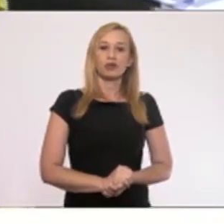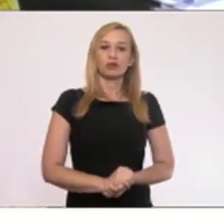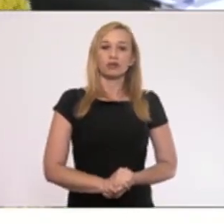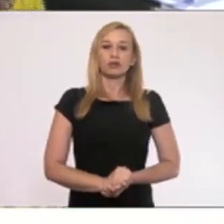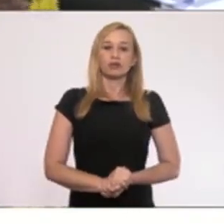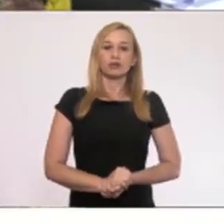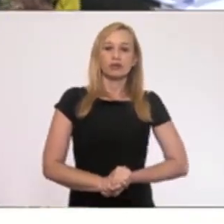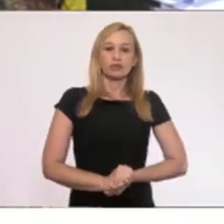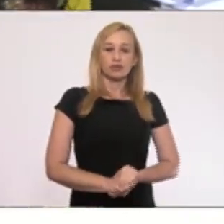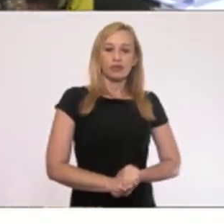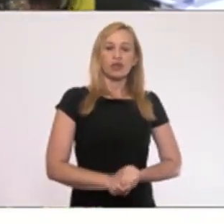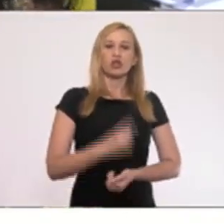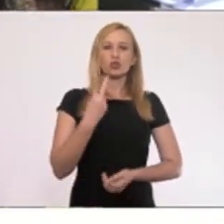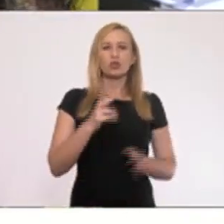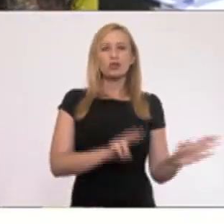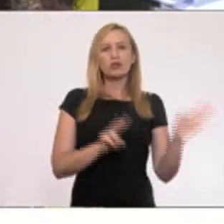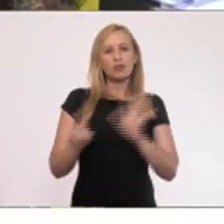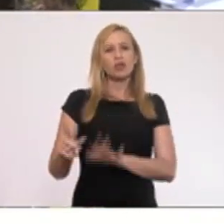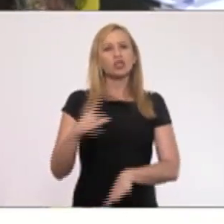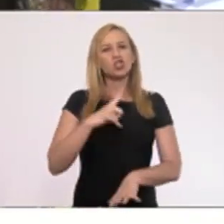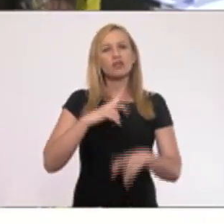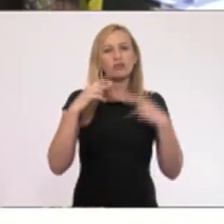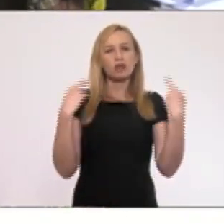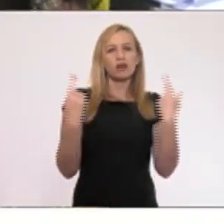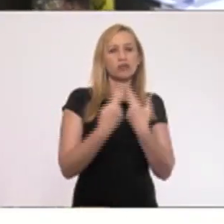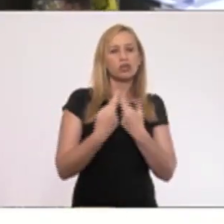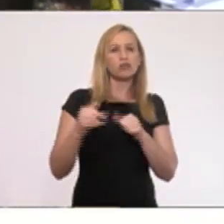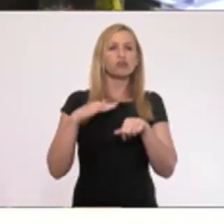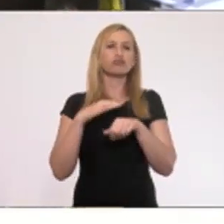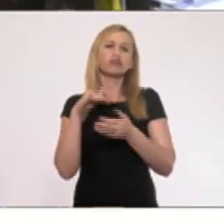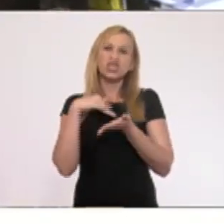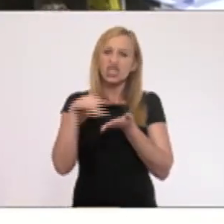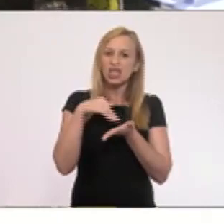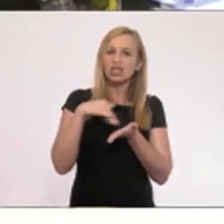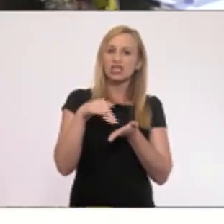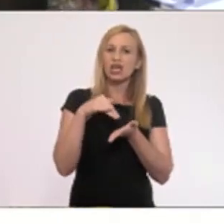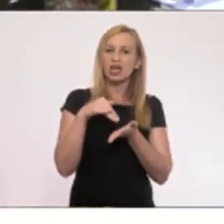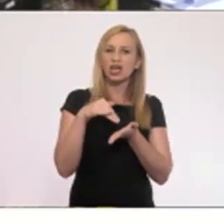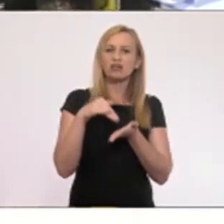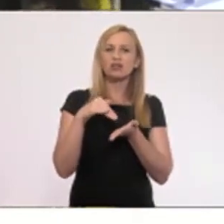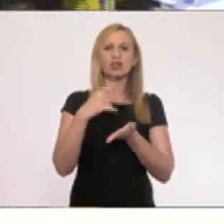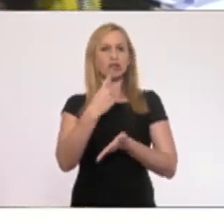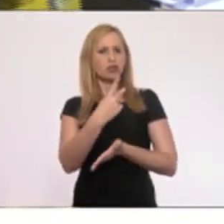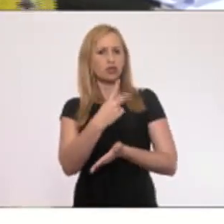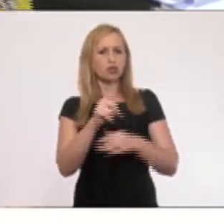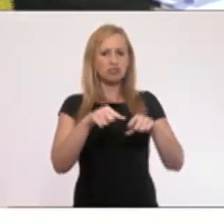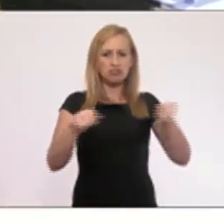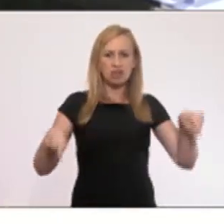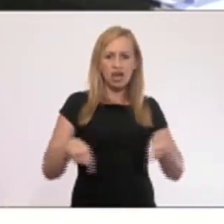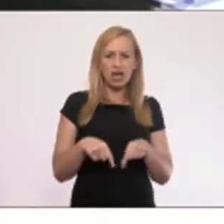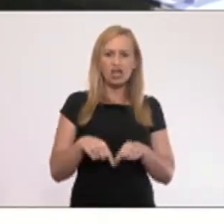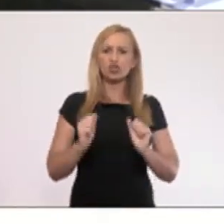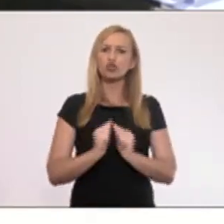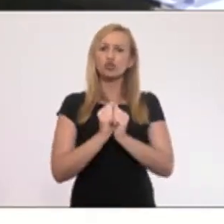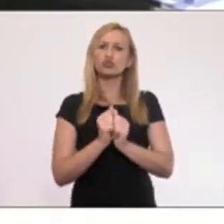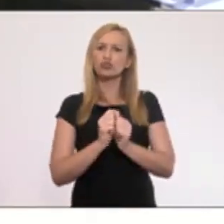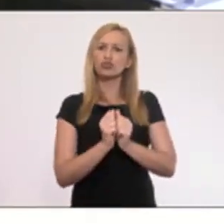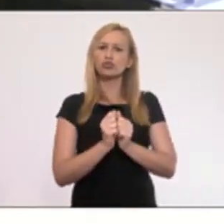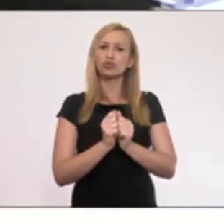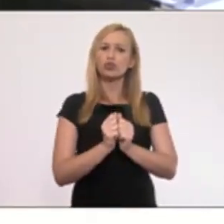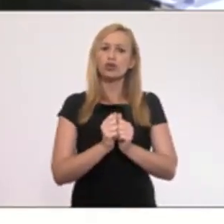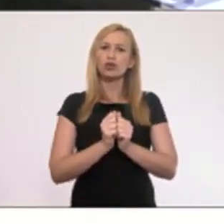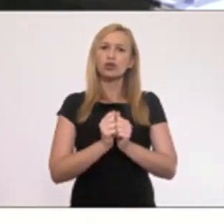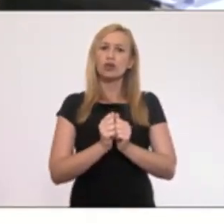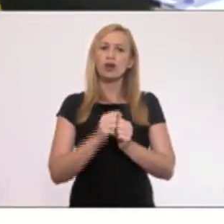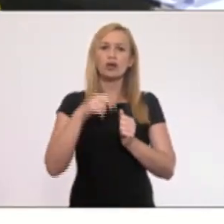Há coisa de duas semanas tivemos uma reunião com o secretário Edmar na sala de Vossa Excelência, juntamente com as presidentes